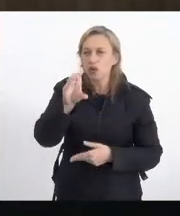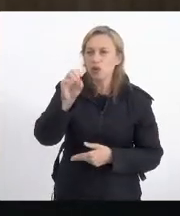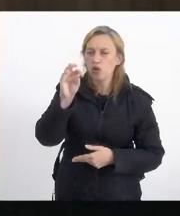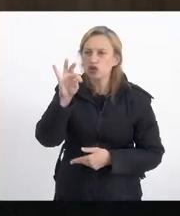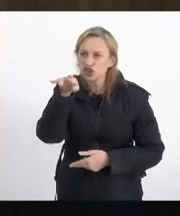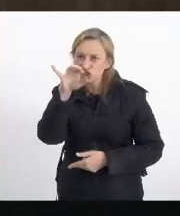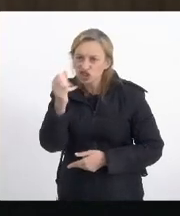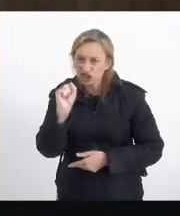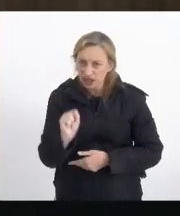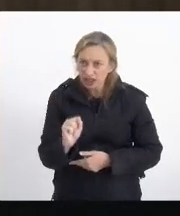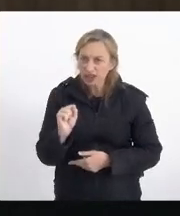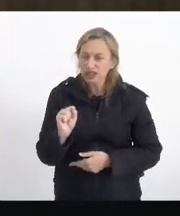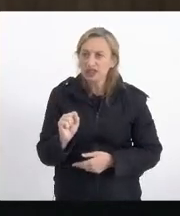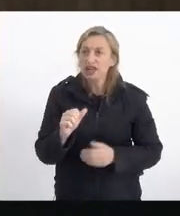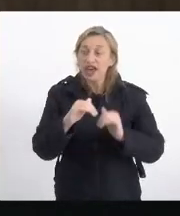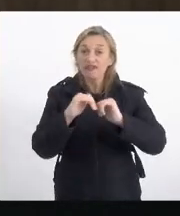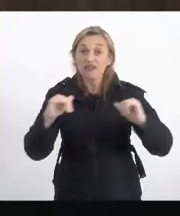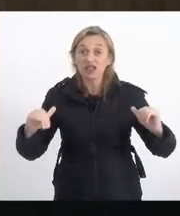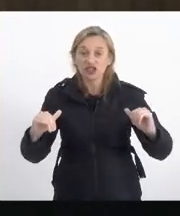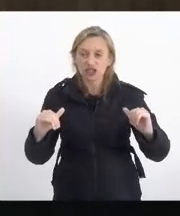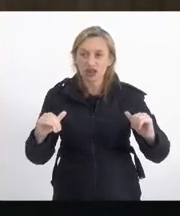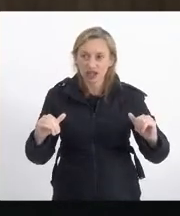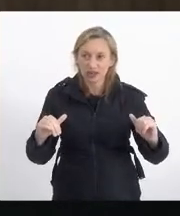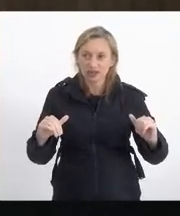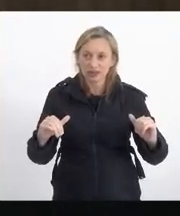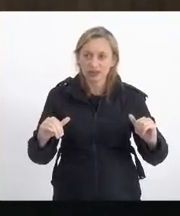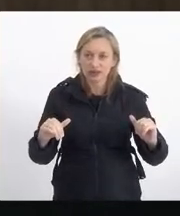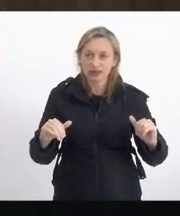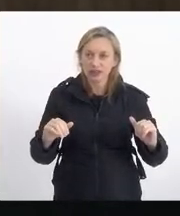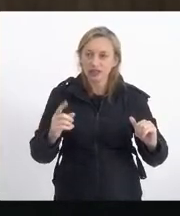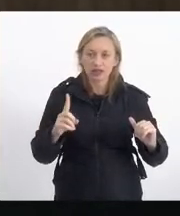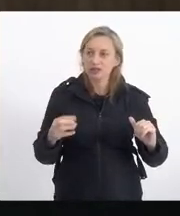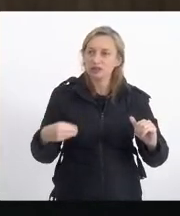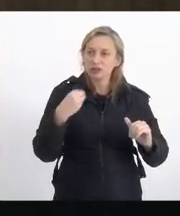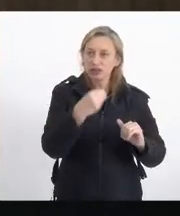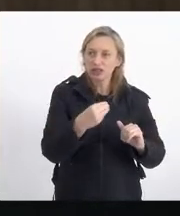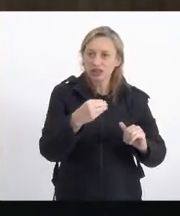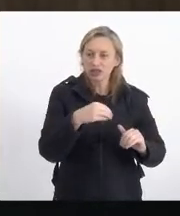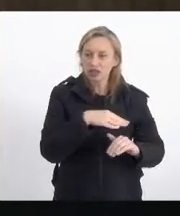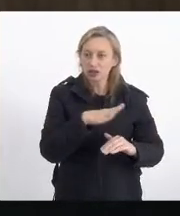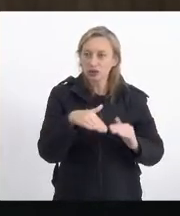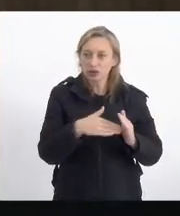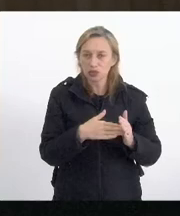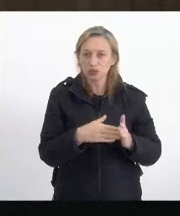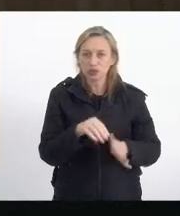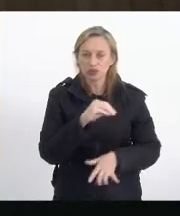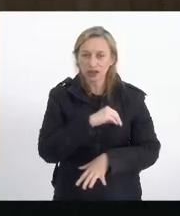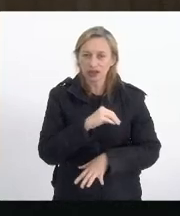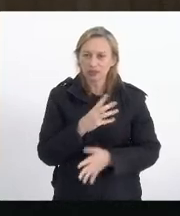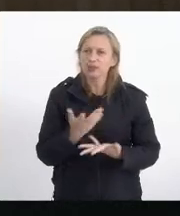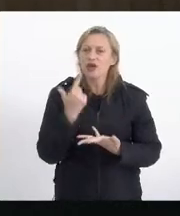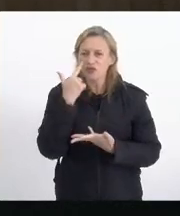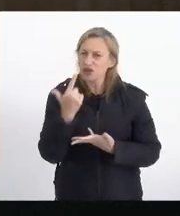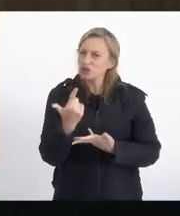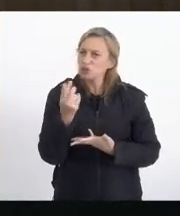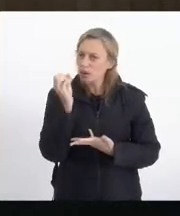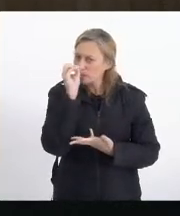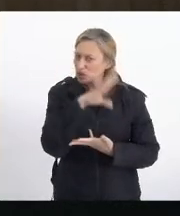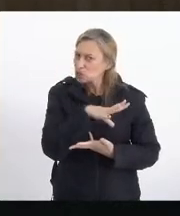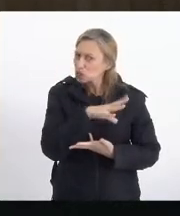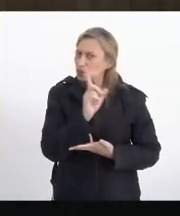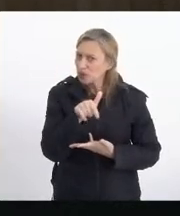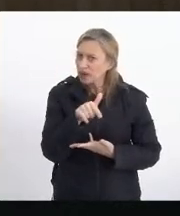por cota, é afastado do nexo causal para que não lhe dê a integridade da sua reforma. Vejo isso como um